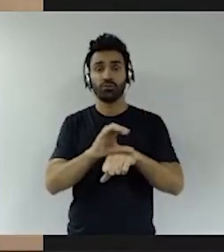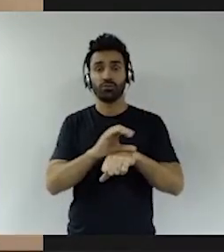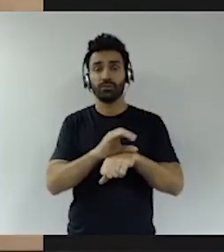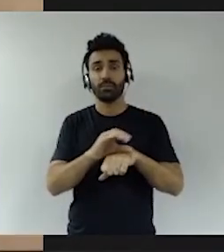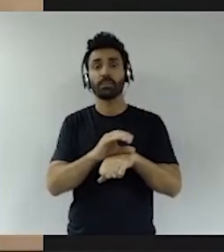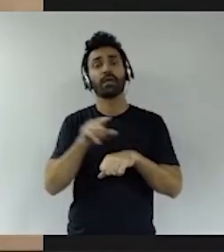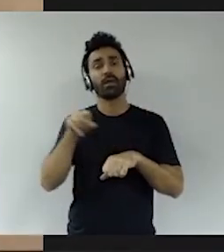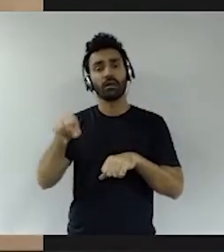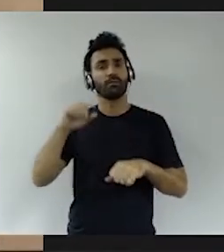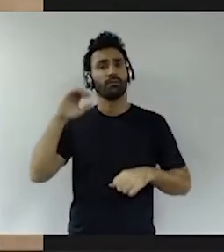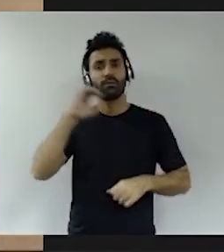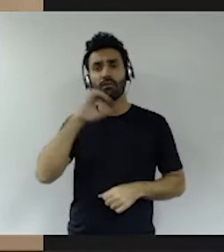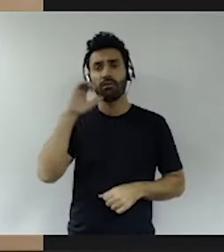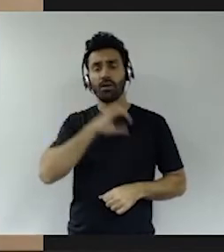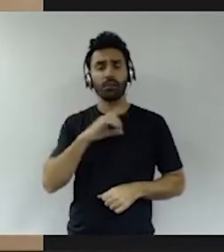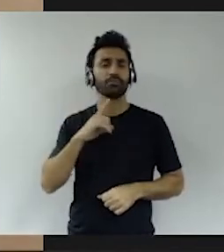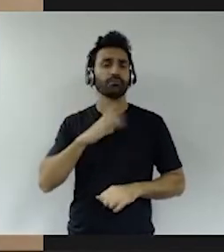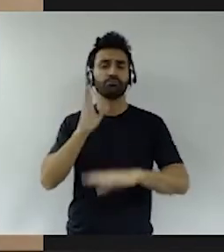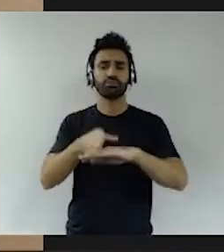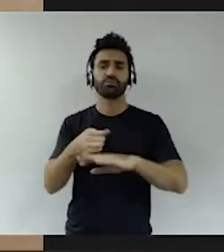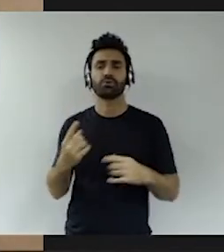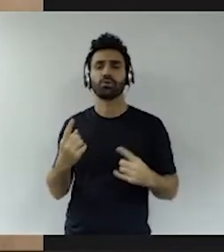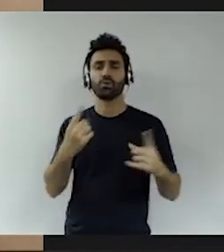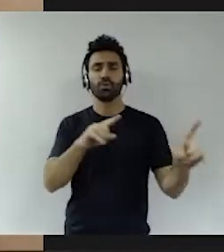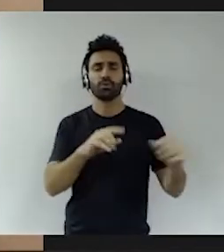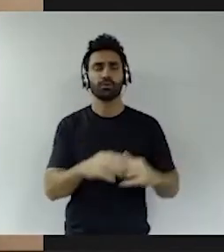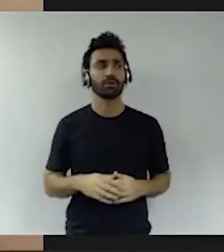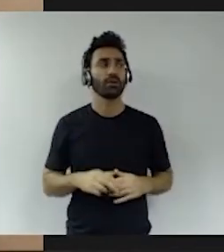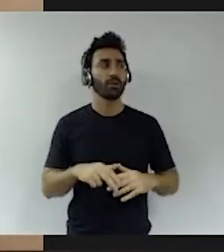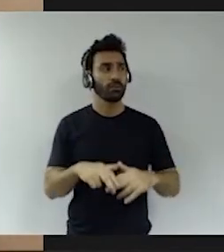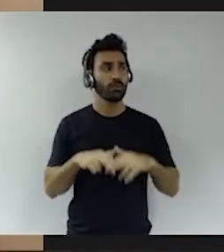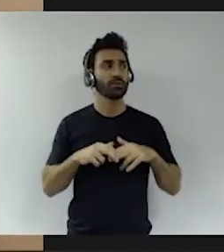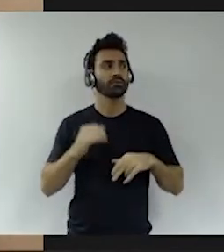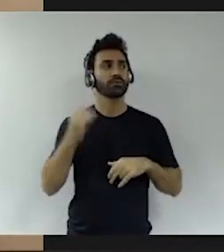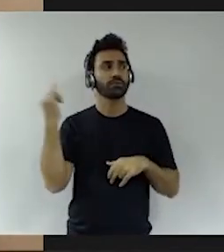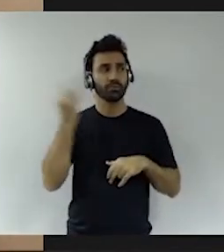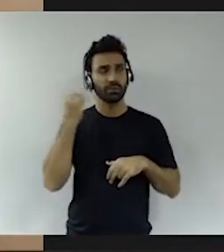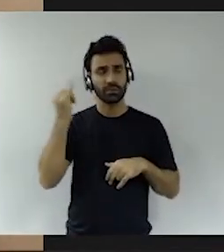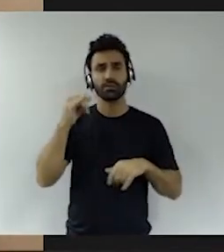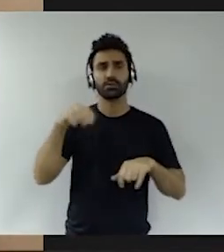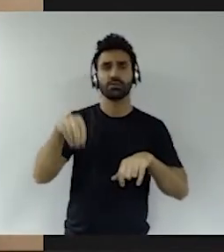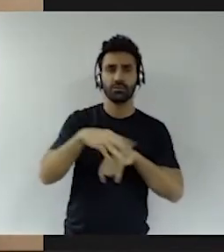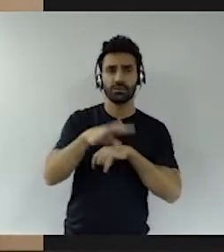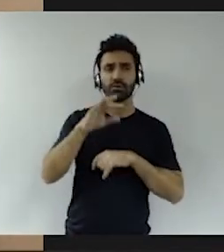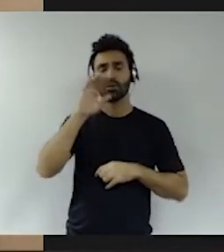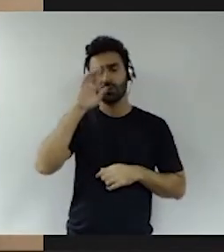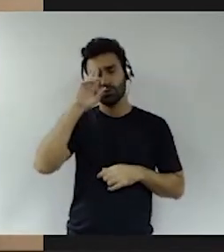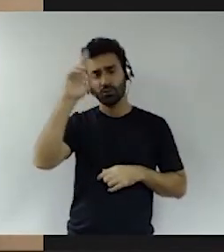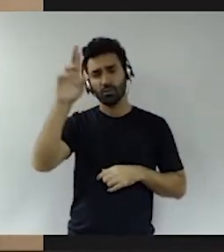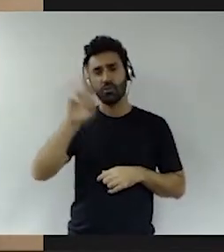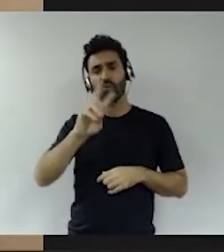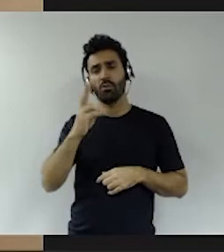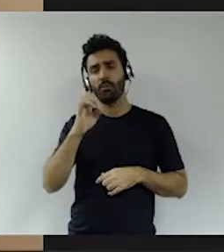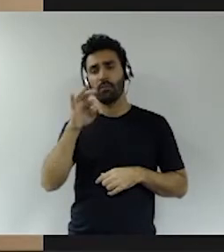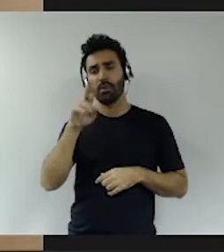são rapidamente rechaçados. Mas é importante ser mencionado, o doutor Humberto lembrou bem, eu copiei aqui a sua frase, que é em cima